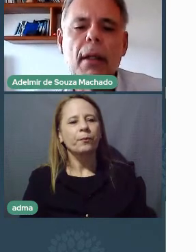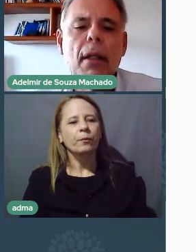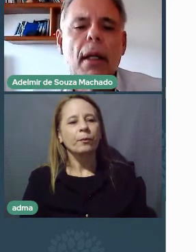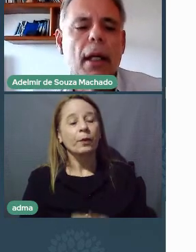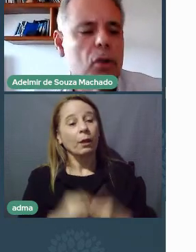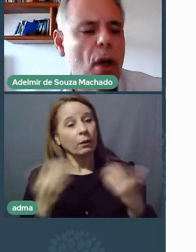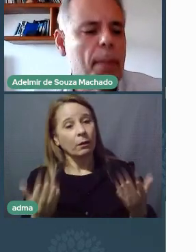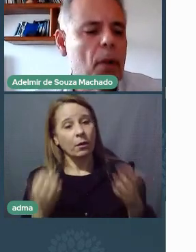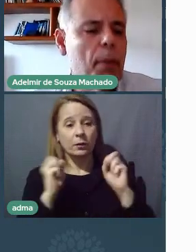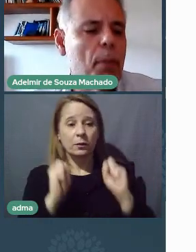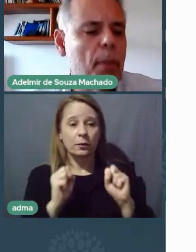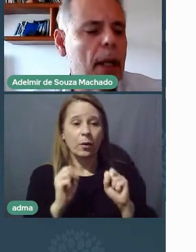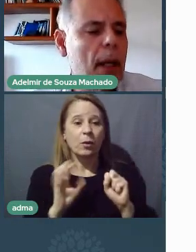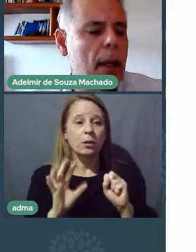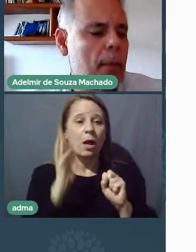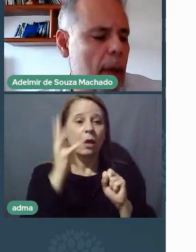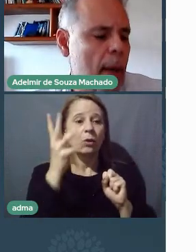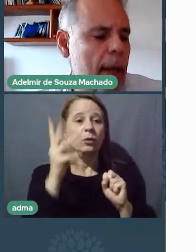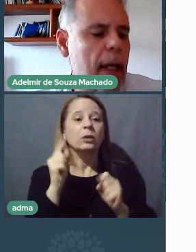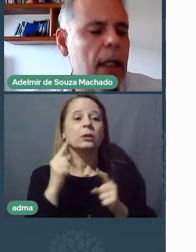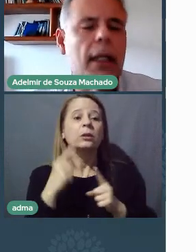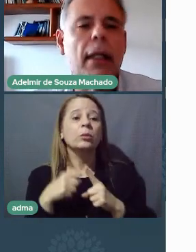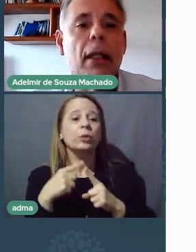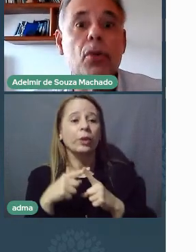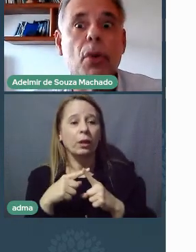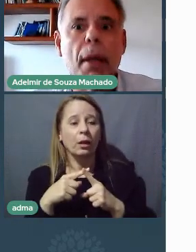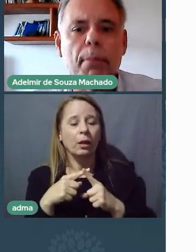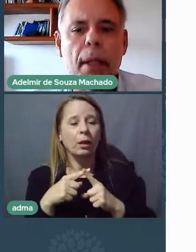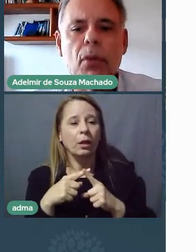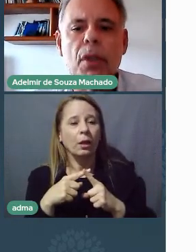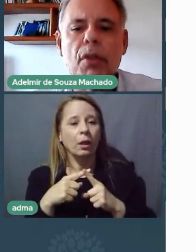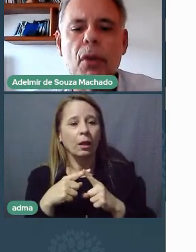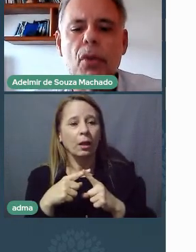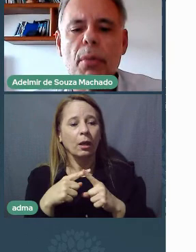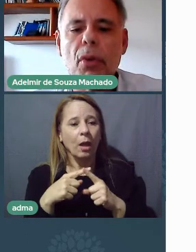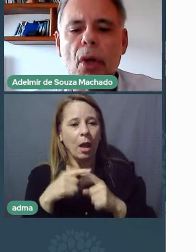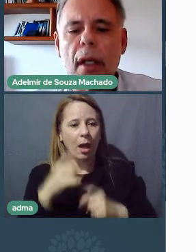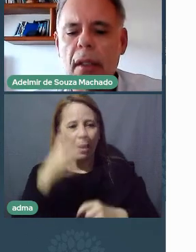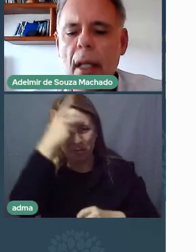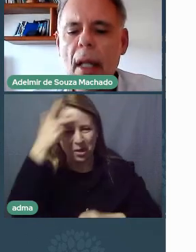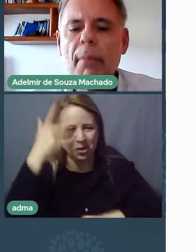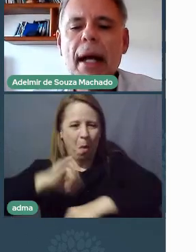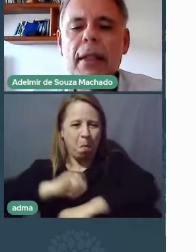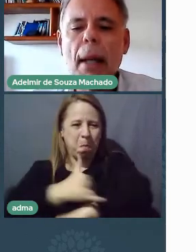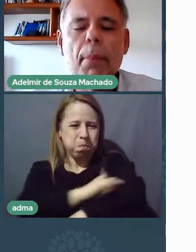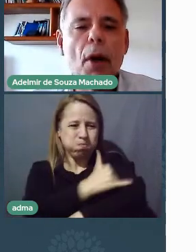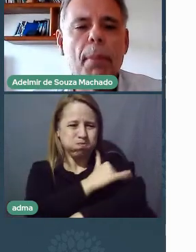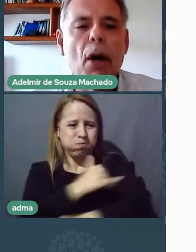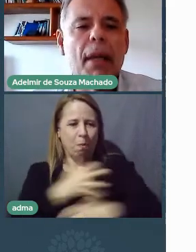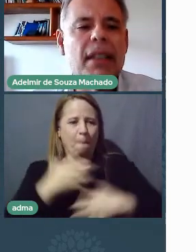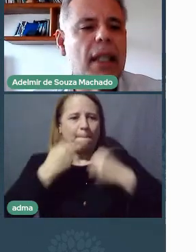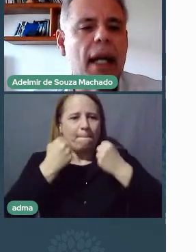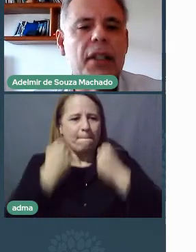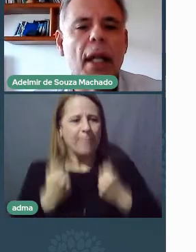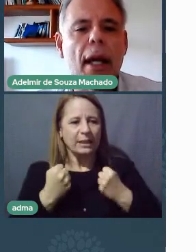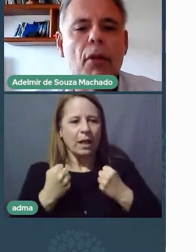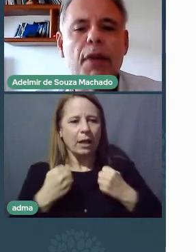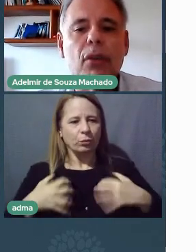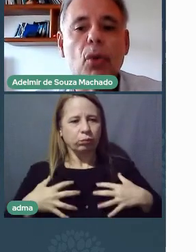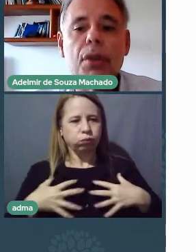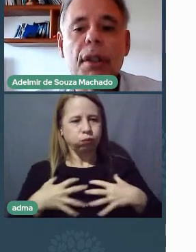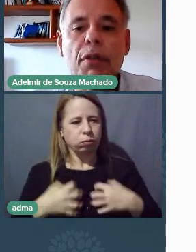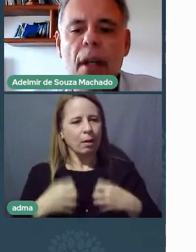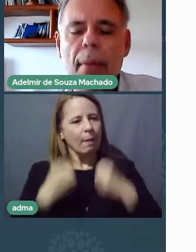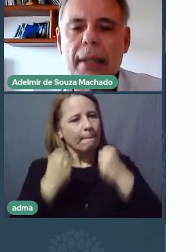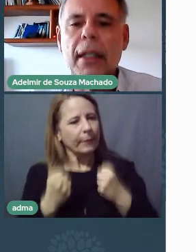podem ser só pelo próprio a mecânica, né, o sobrepeso do indivíduo sobre o tórax, mas a própria obesidade é